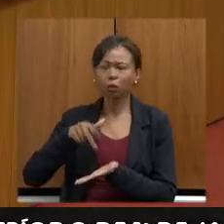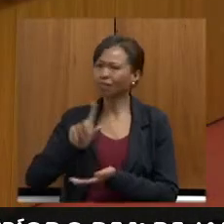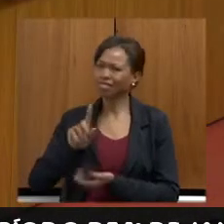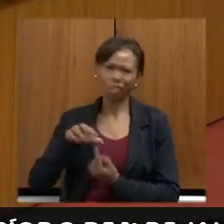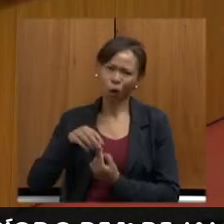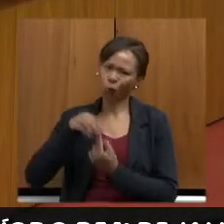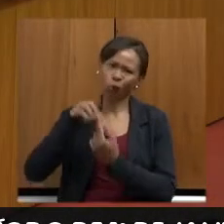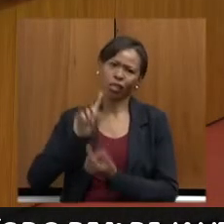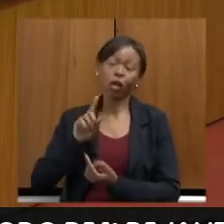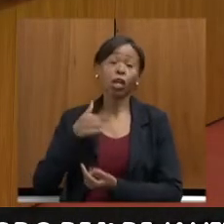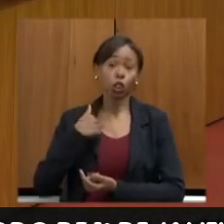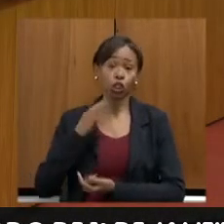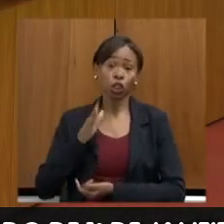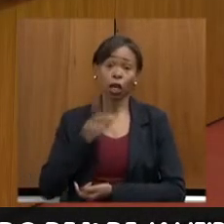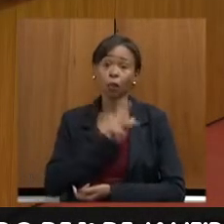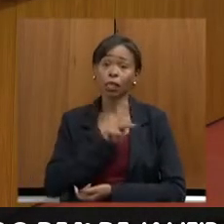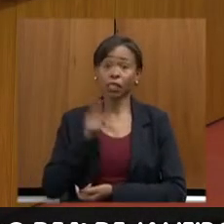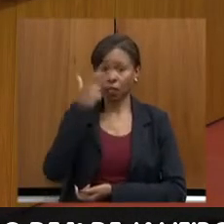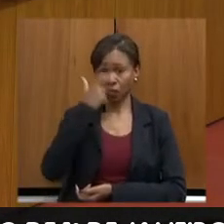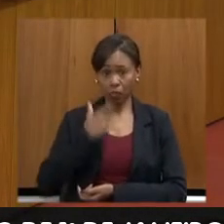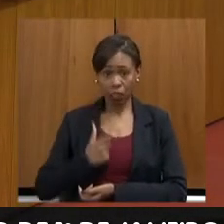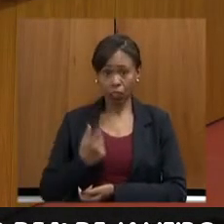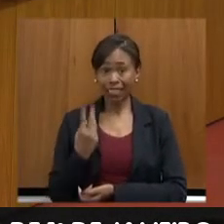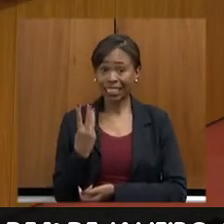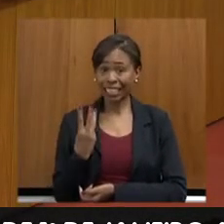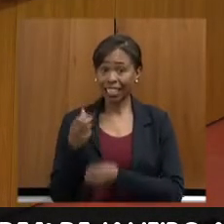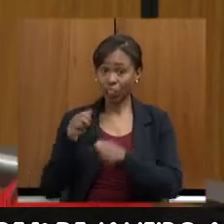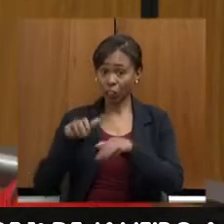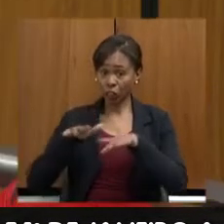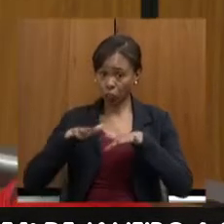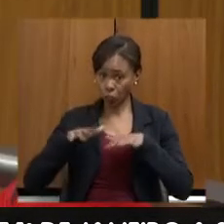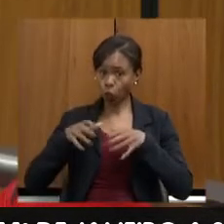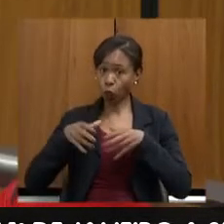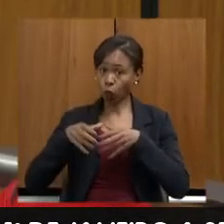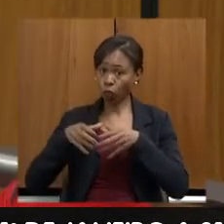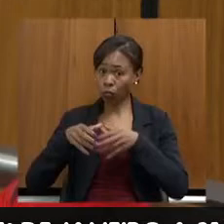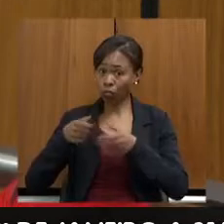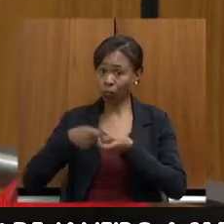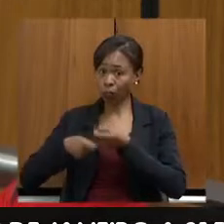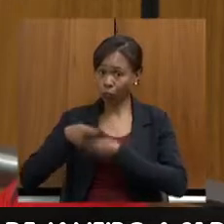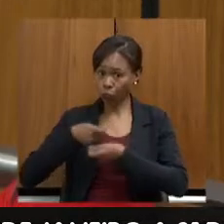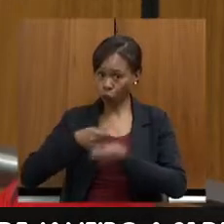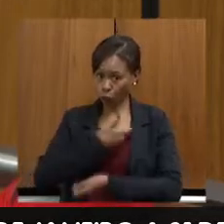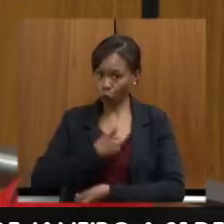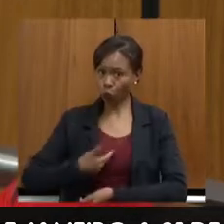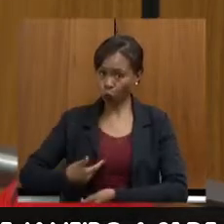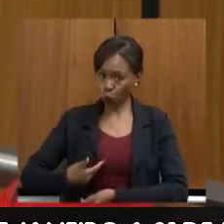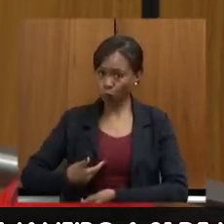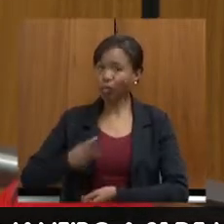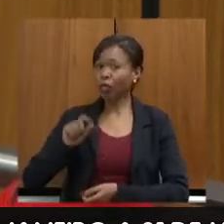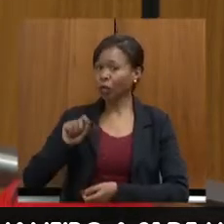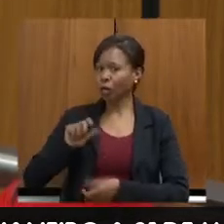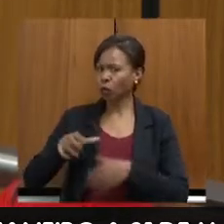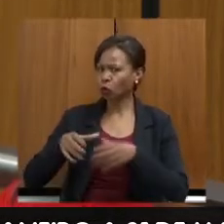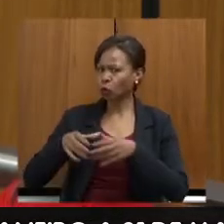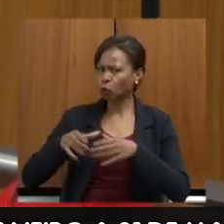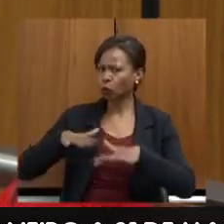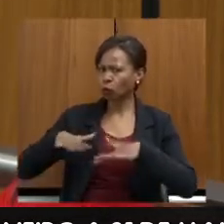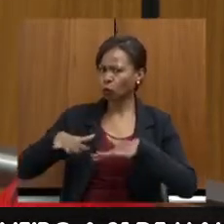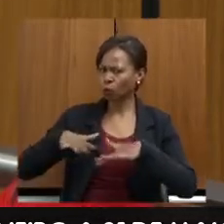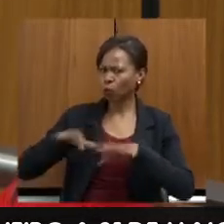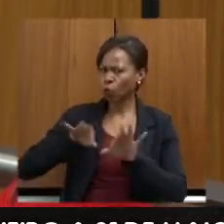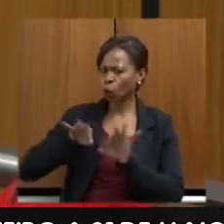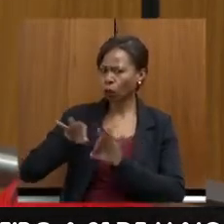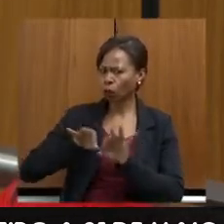Preside Três audiências públicas na comissão de administração pública Em que movimento socialmente organizados foram e